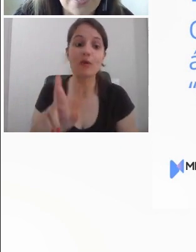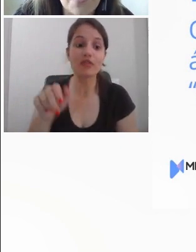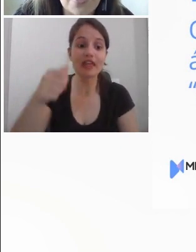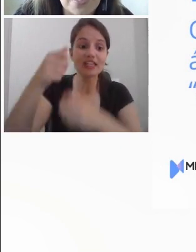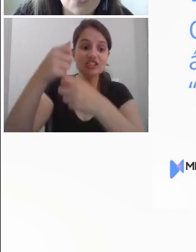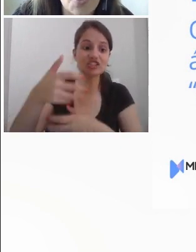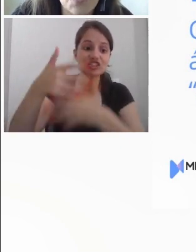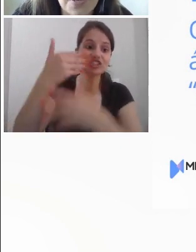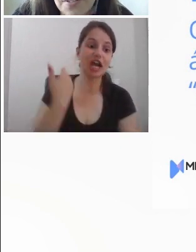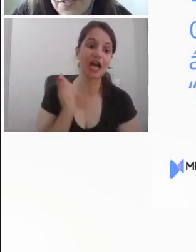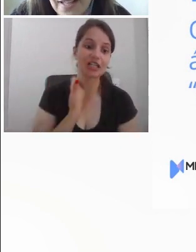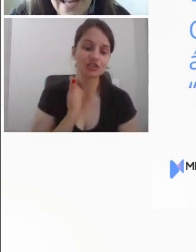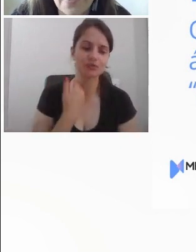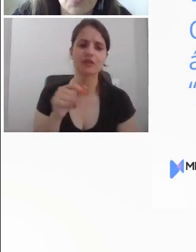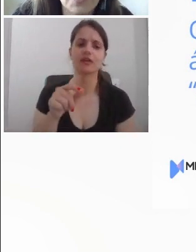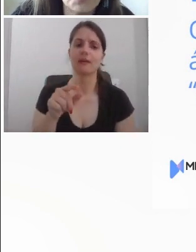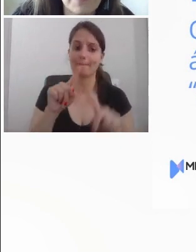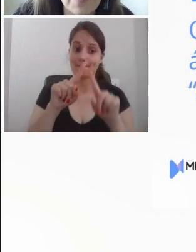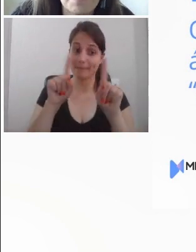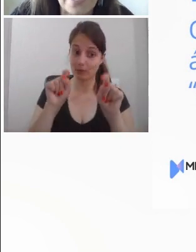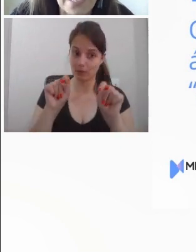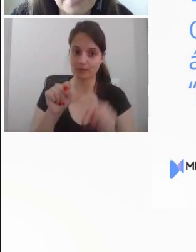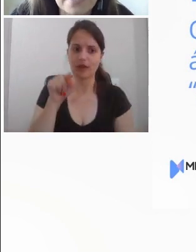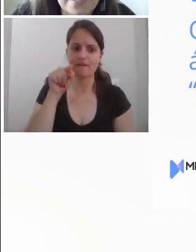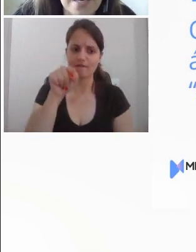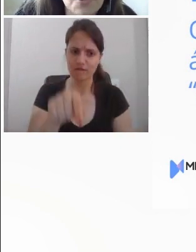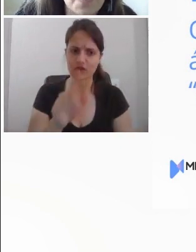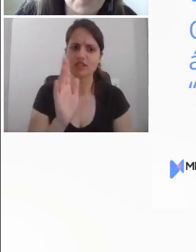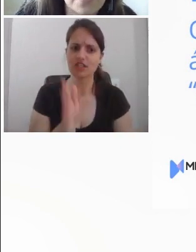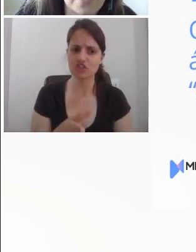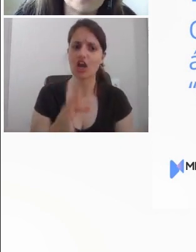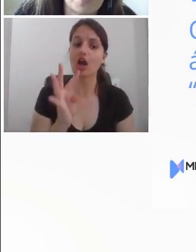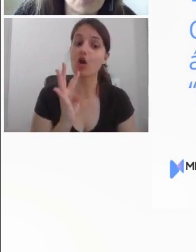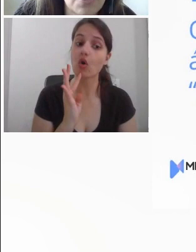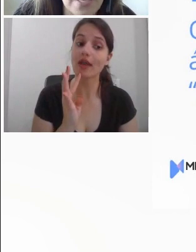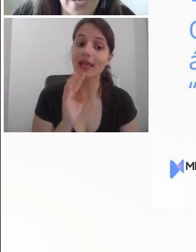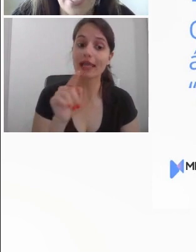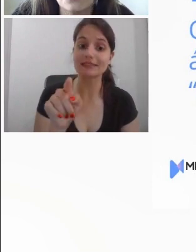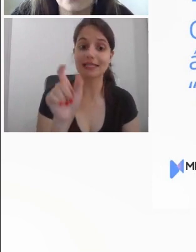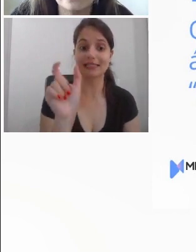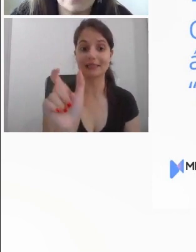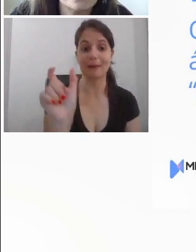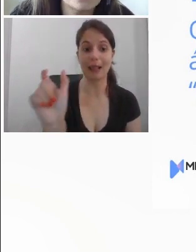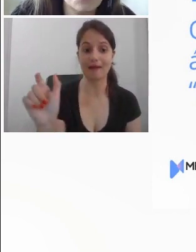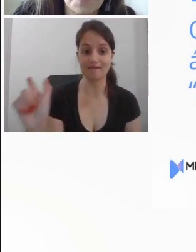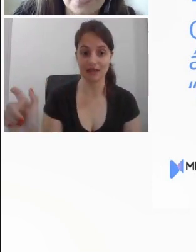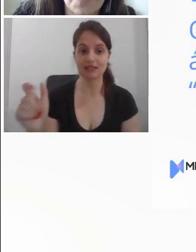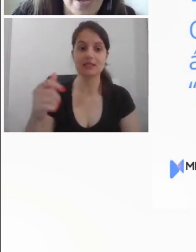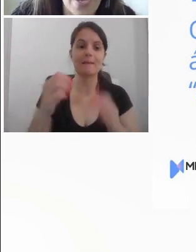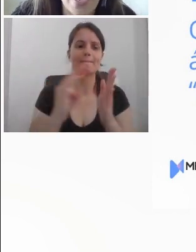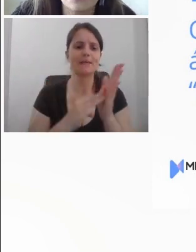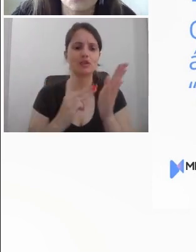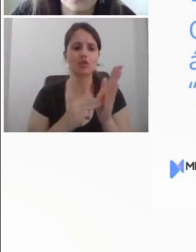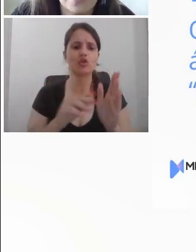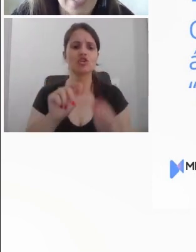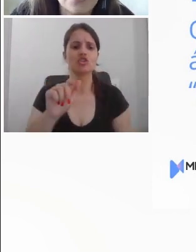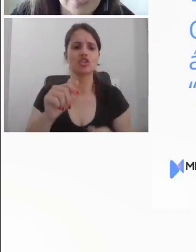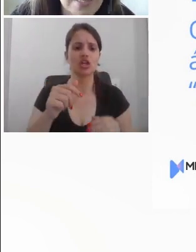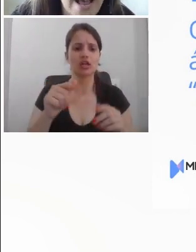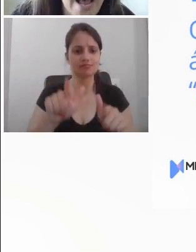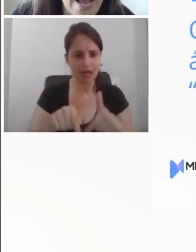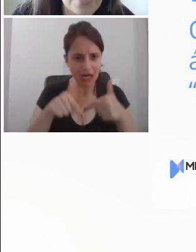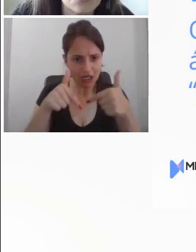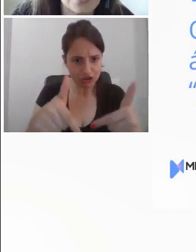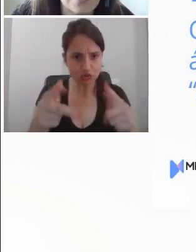chat se vocês já ouviram falar o quanto é familiar esses termos para vocês métodos ágeis transformação ágil